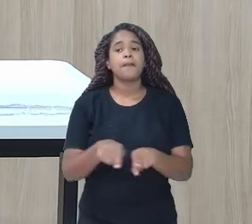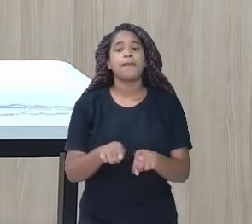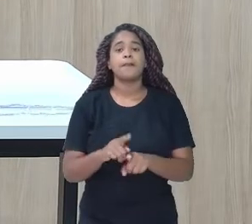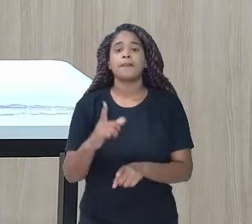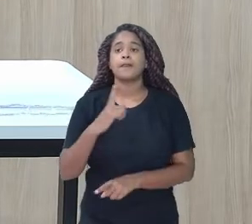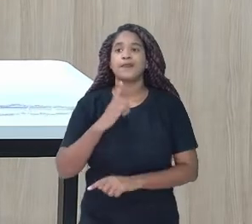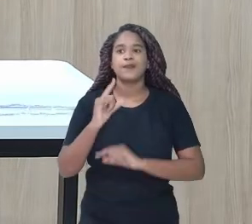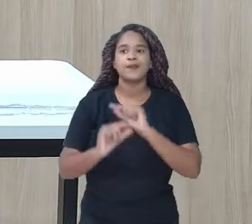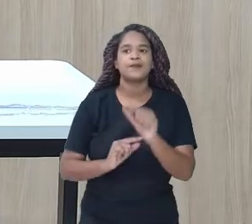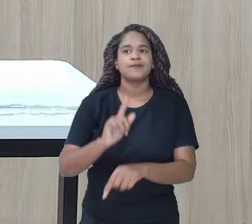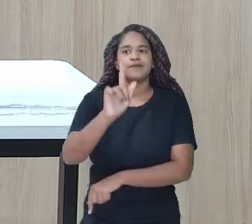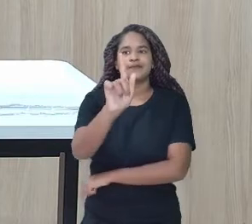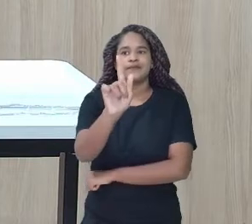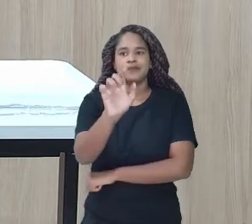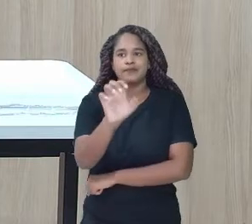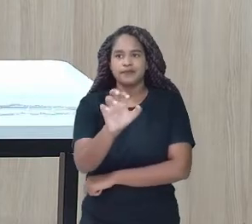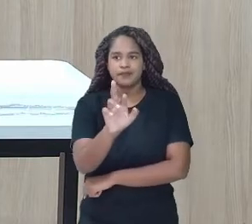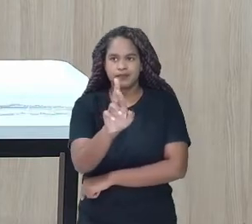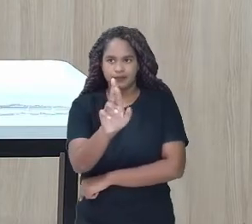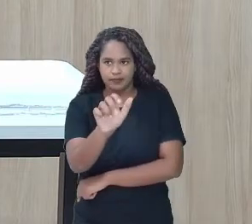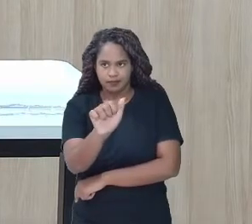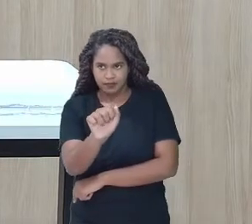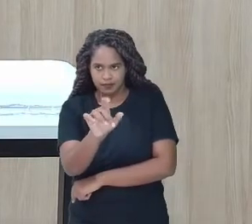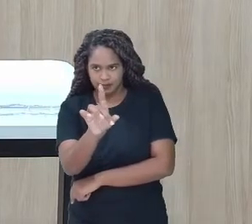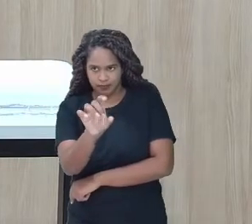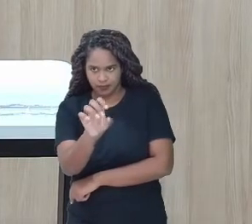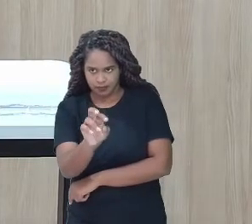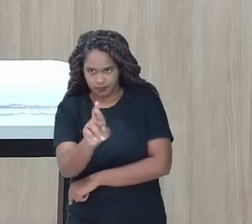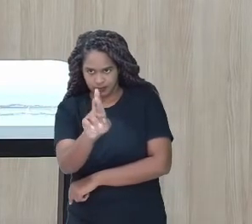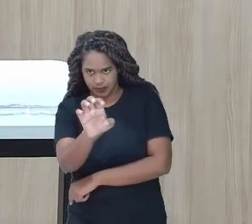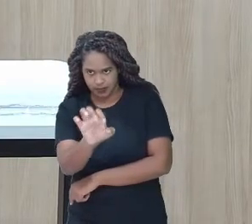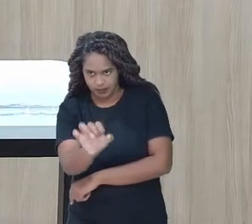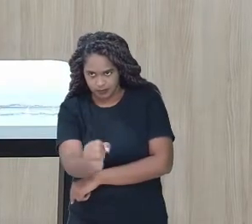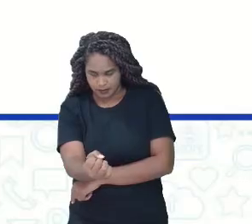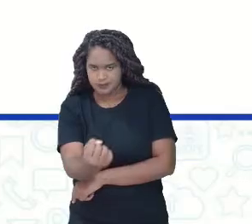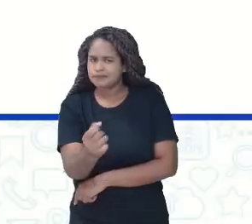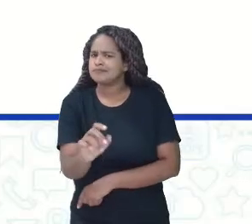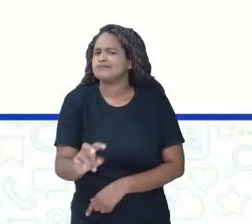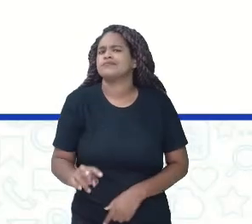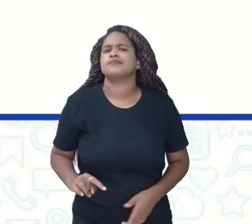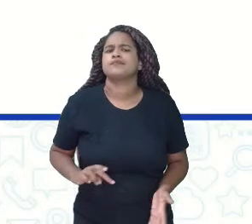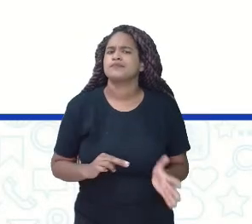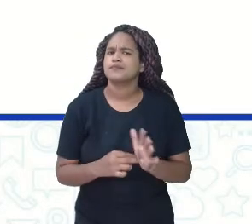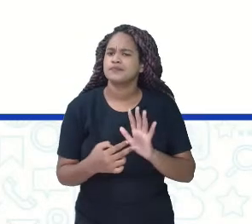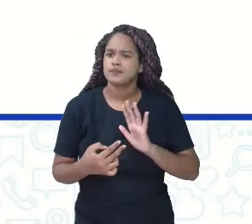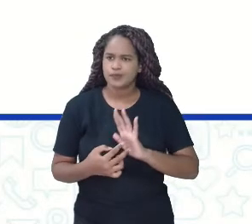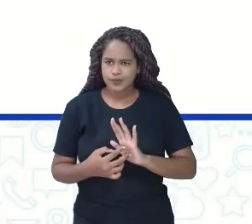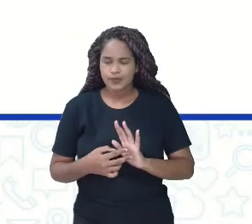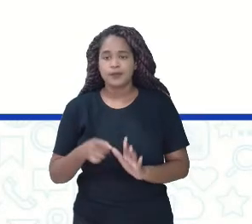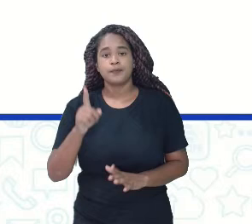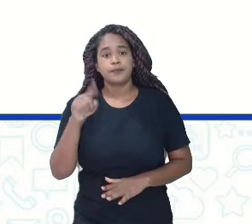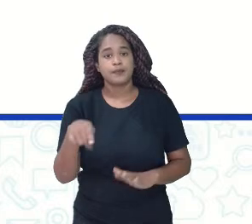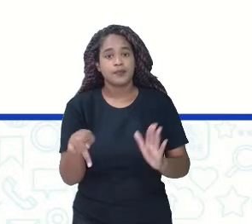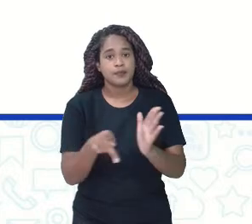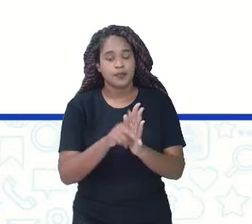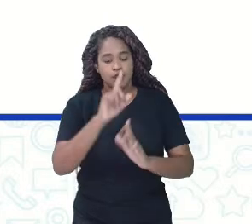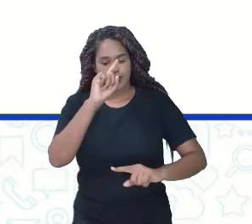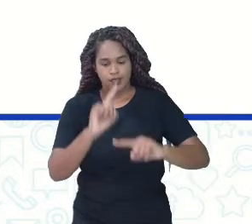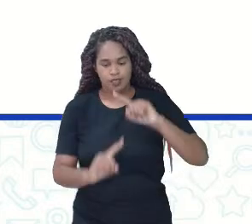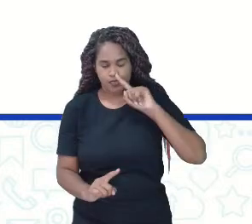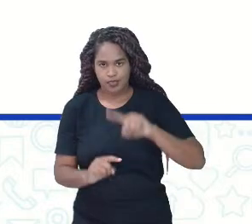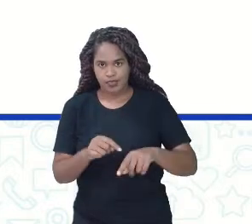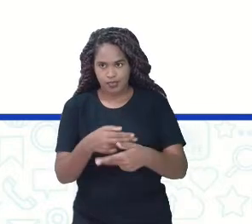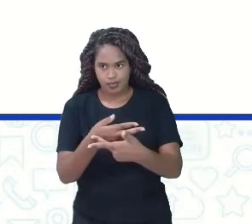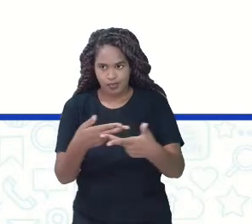os geradores. Mas o que é que são geradores? Então, os geradores, eles são dispositivos que